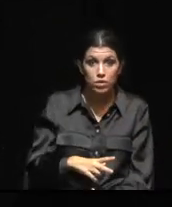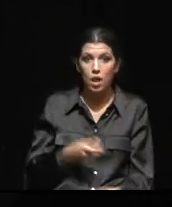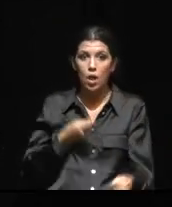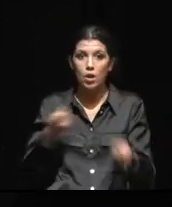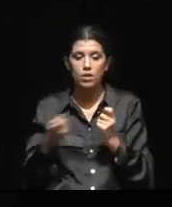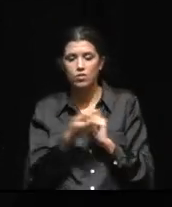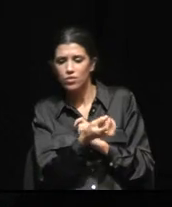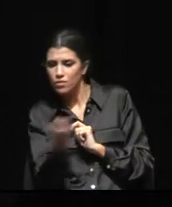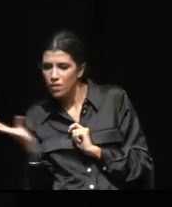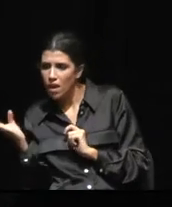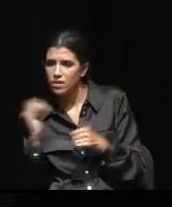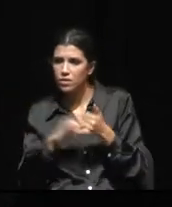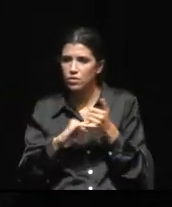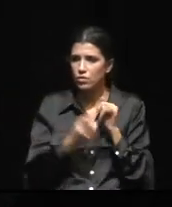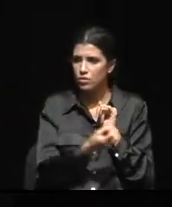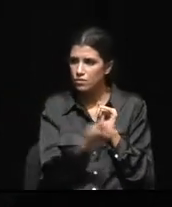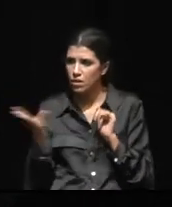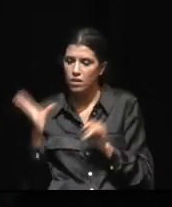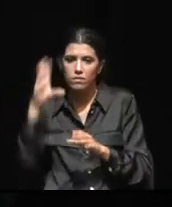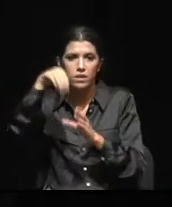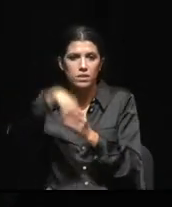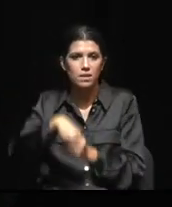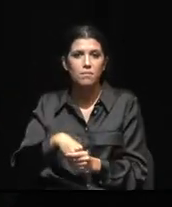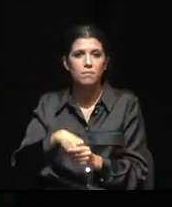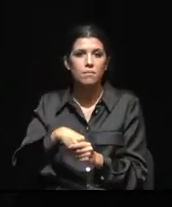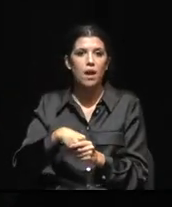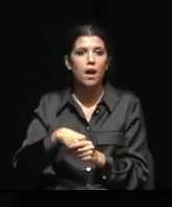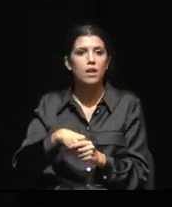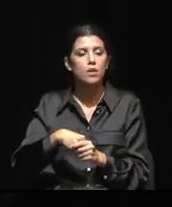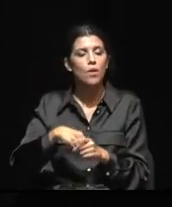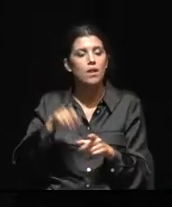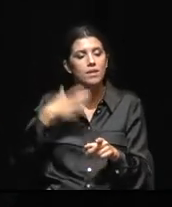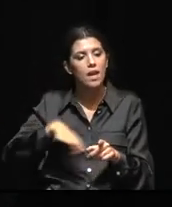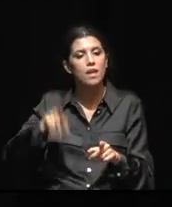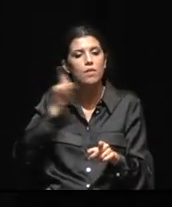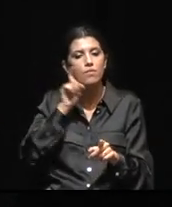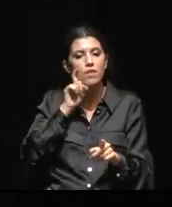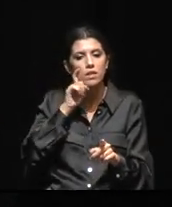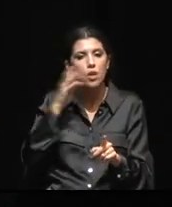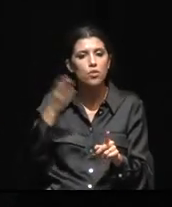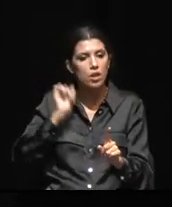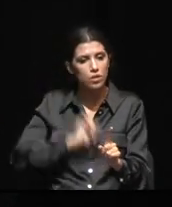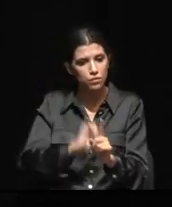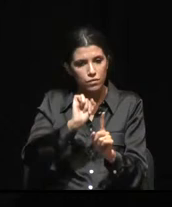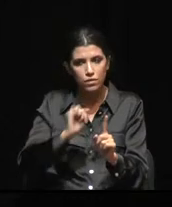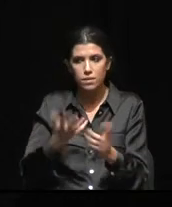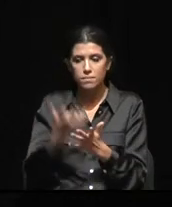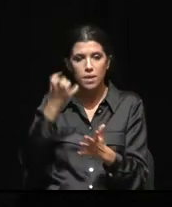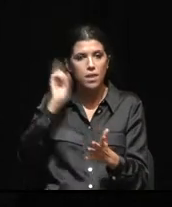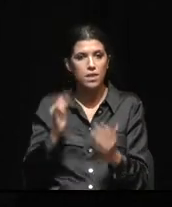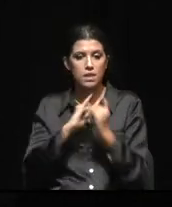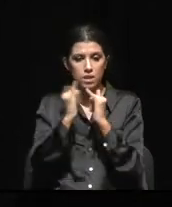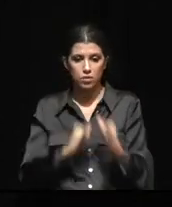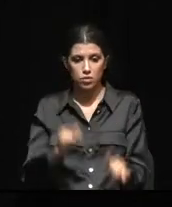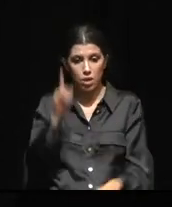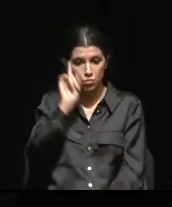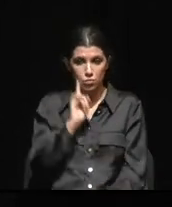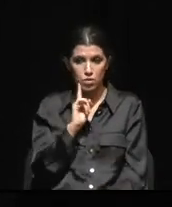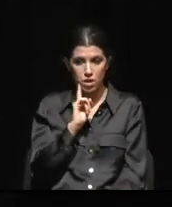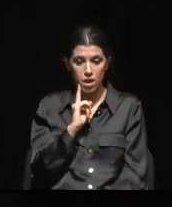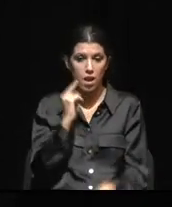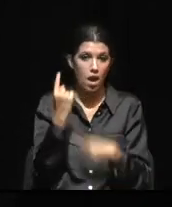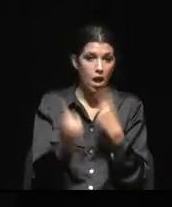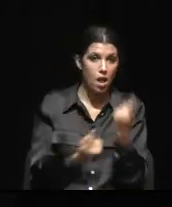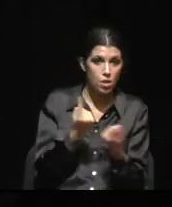Organizações e associações estão envolvidas na promoção dos direitos das mulheres e na celebração do Dia Internacional da Mulher